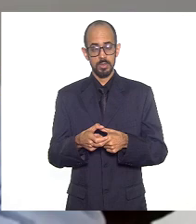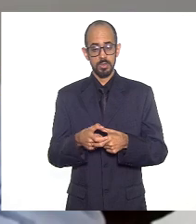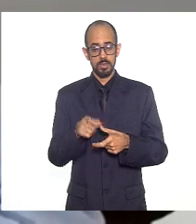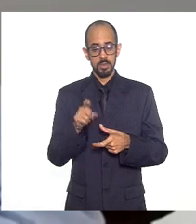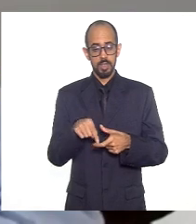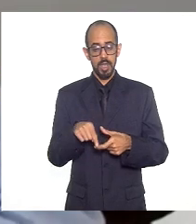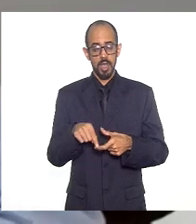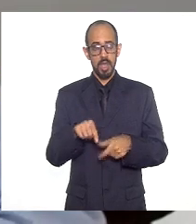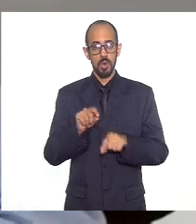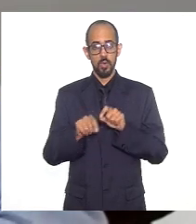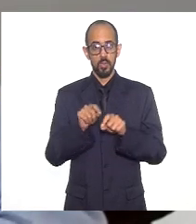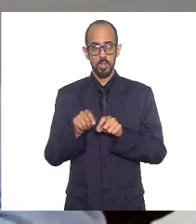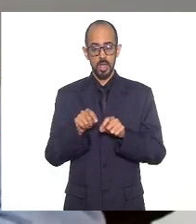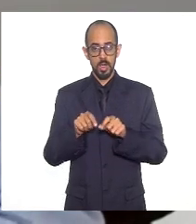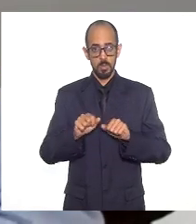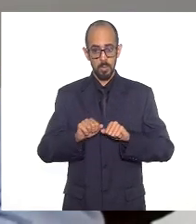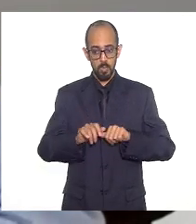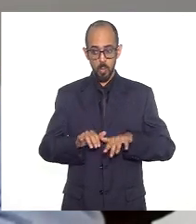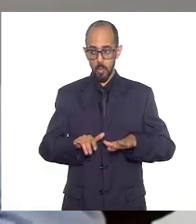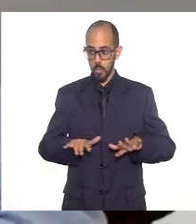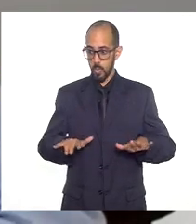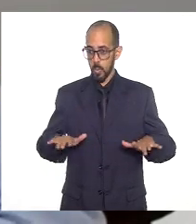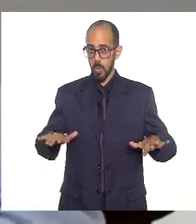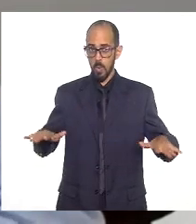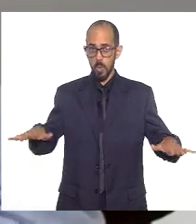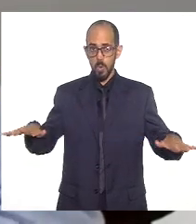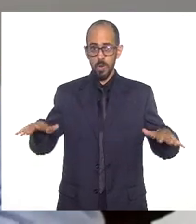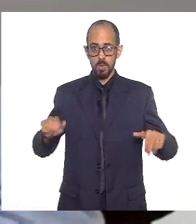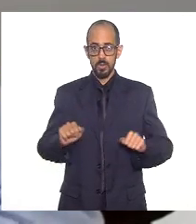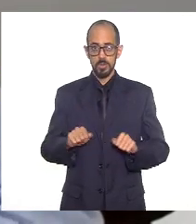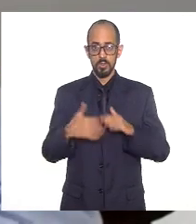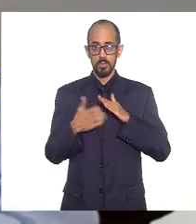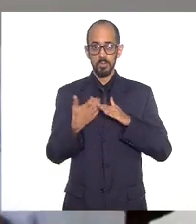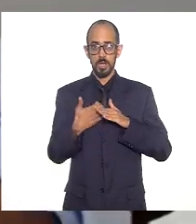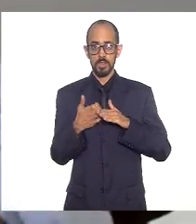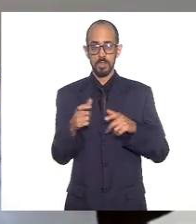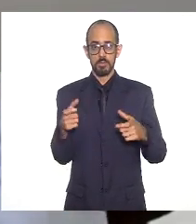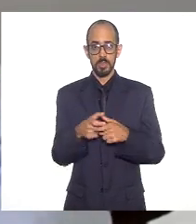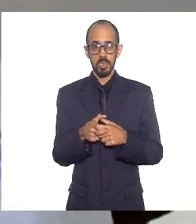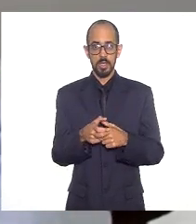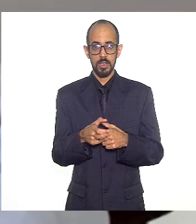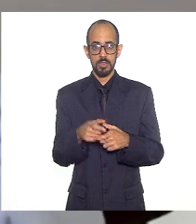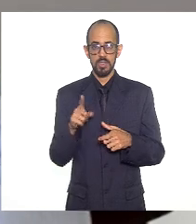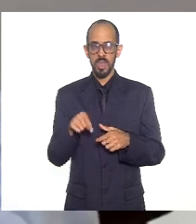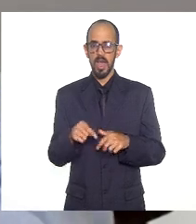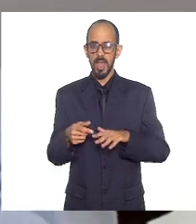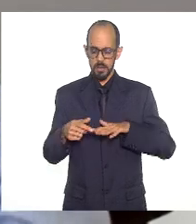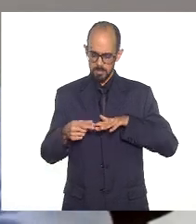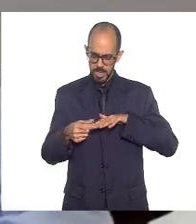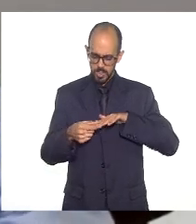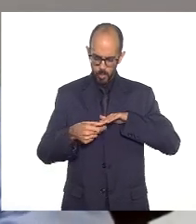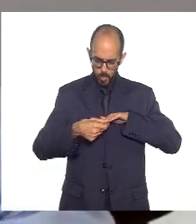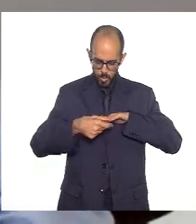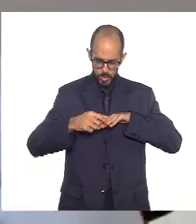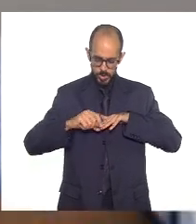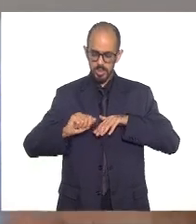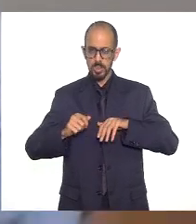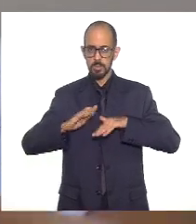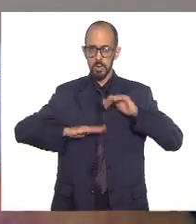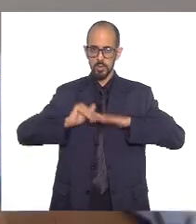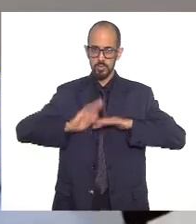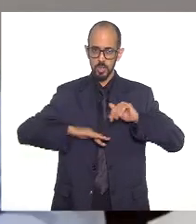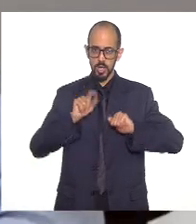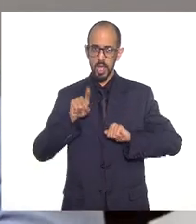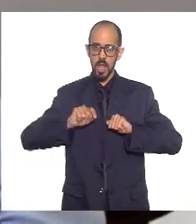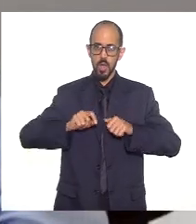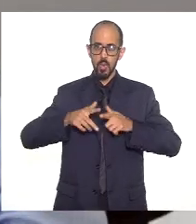está uma proliferação de pequenos empreendimentos, manicure, pequeno comércio, conserto de